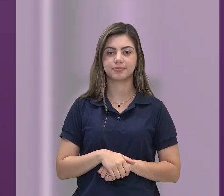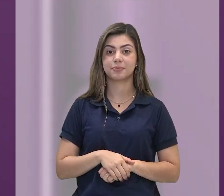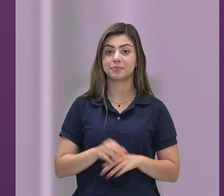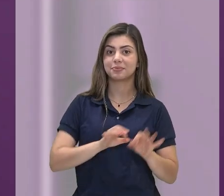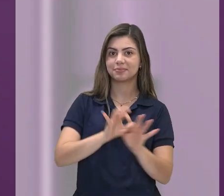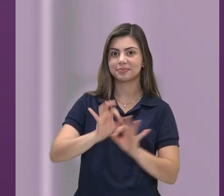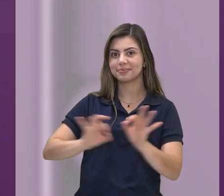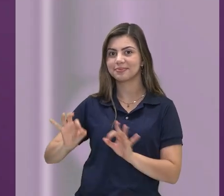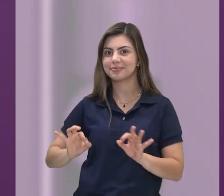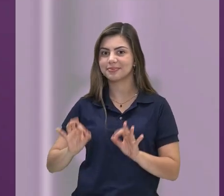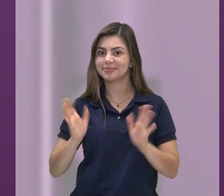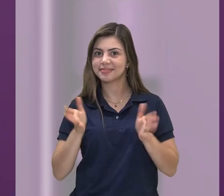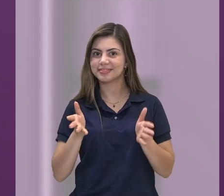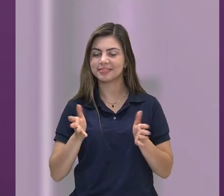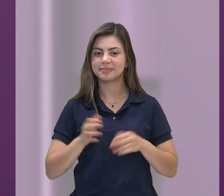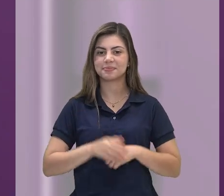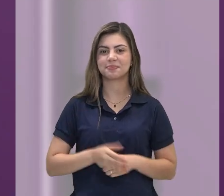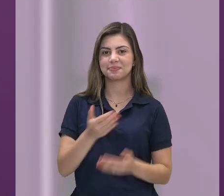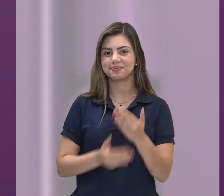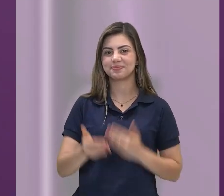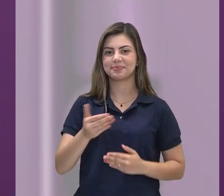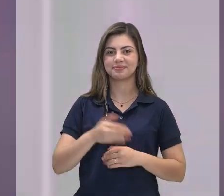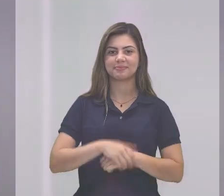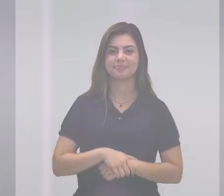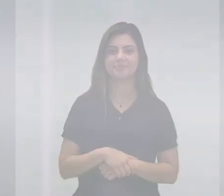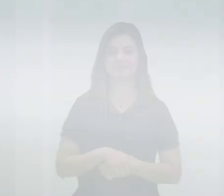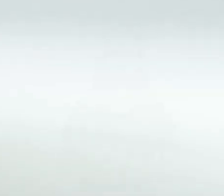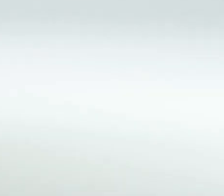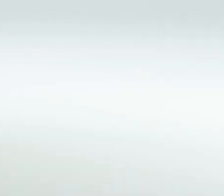Todos prontos? Vamos à nossa aula.